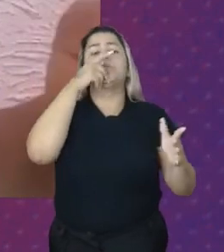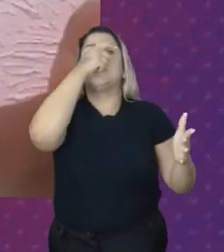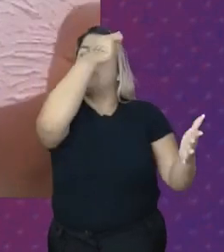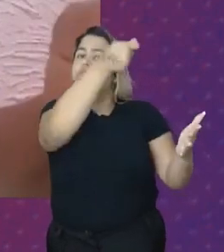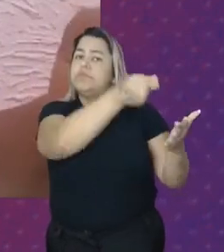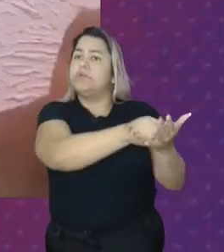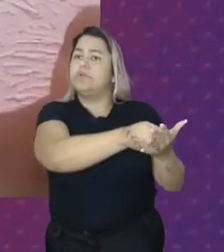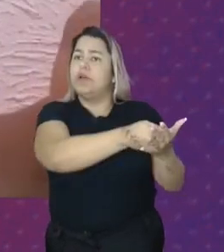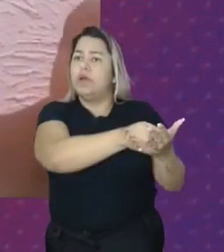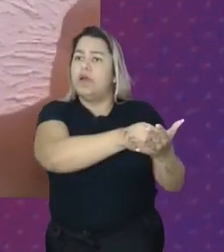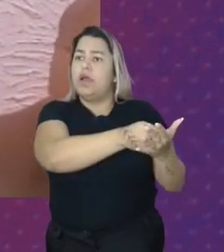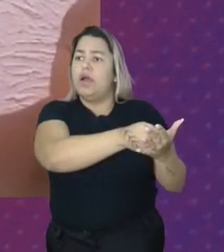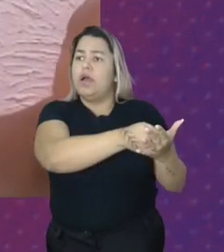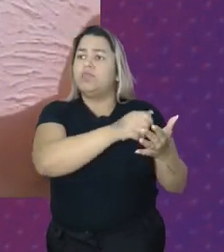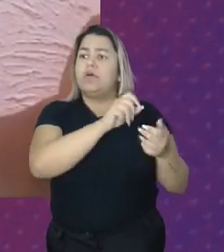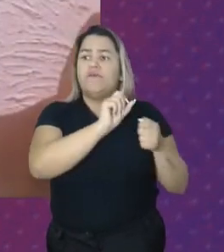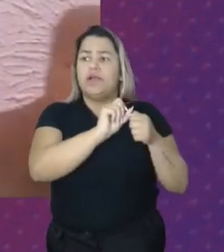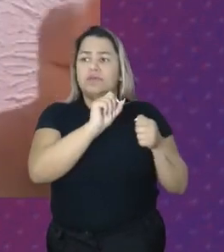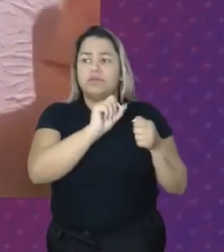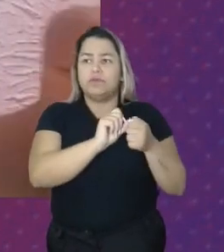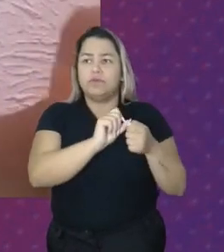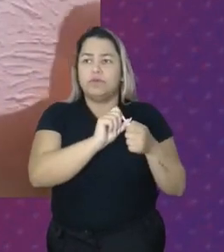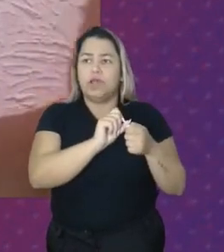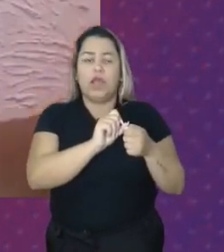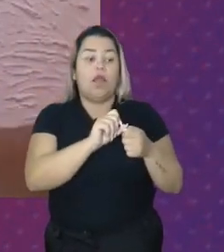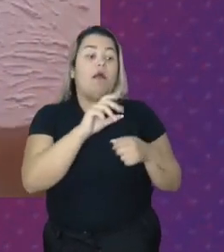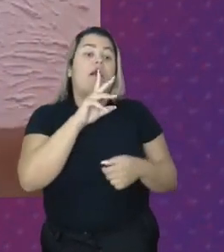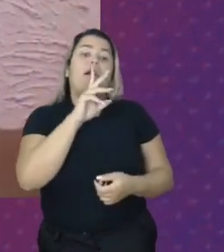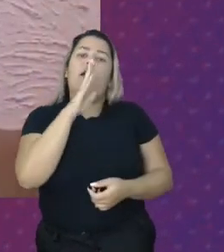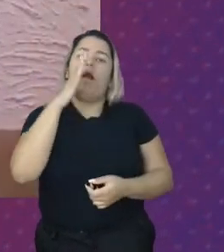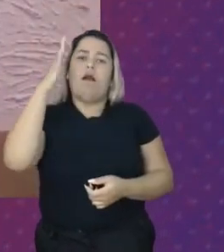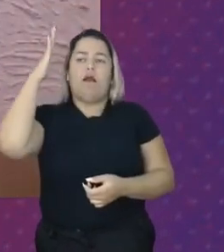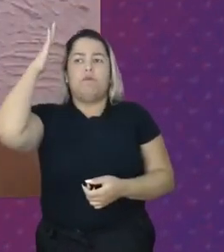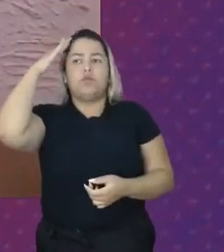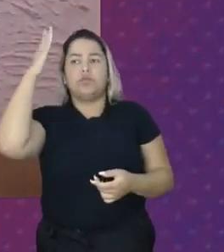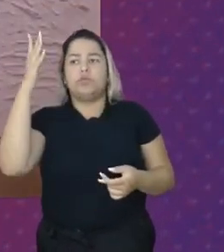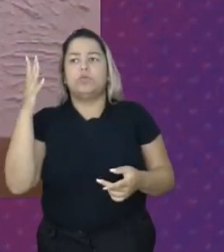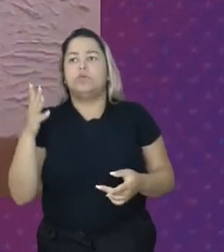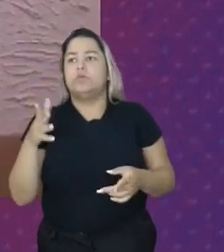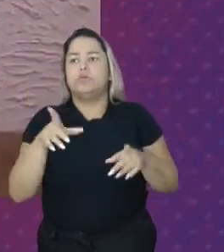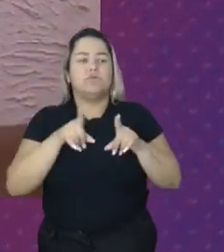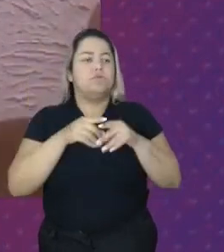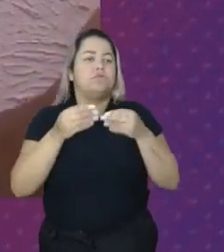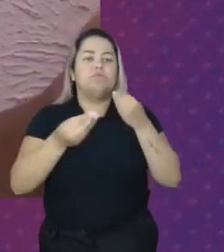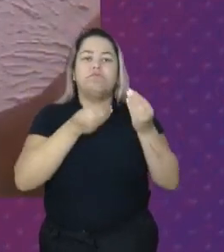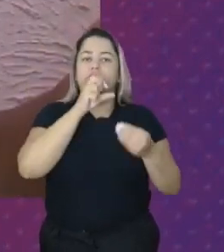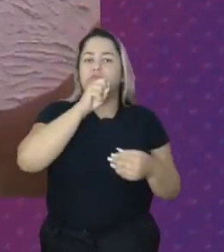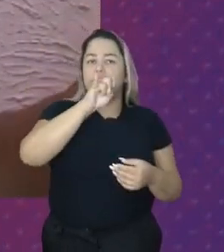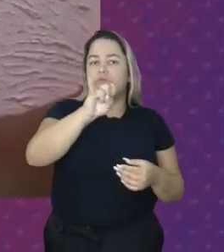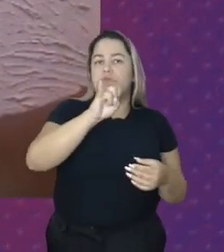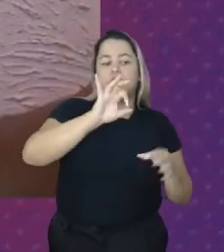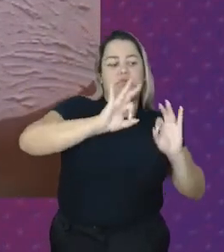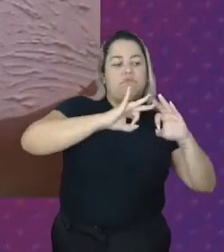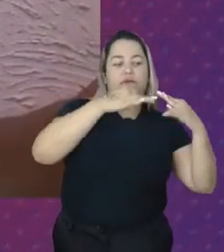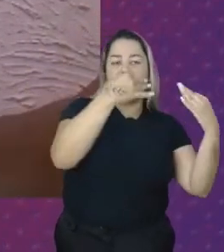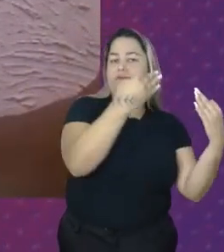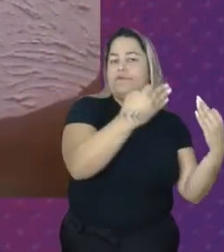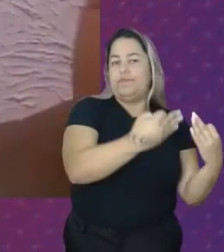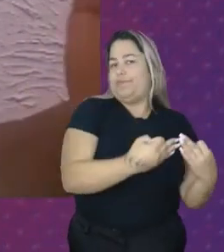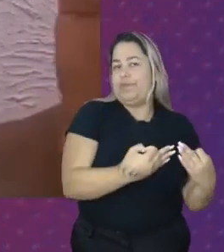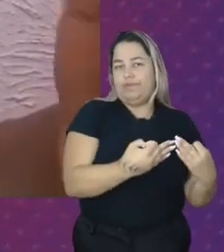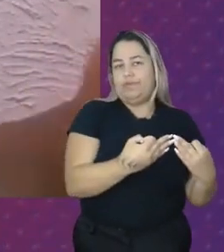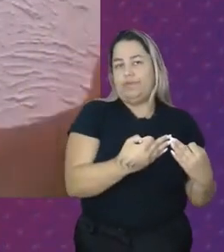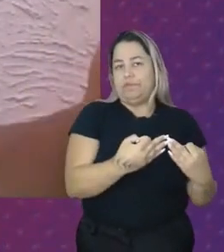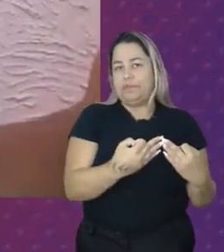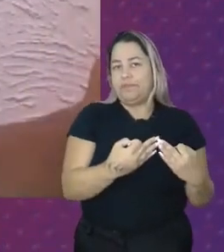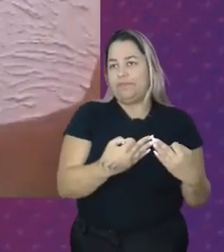fazer. Quando eles não usam esse termo, eles usam assim, poxa, eu te trato com quase da família, você é quase da família.